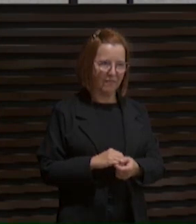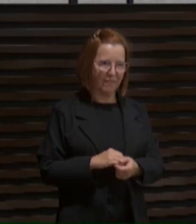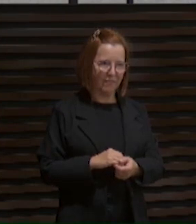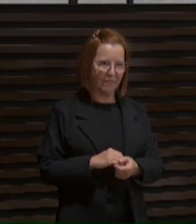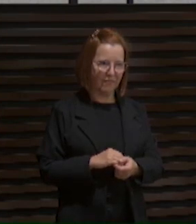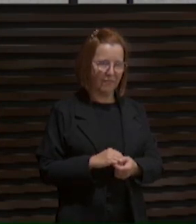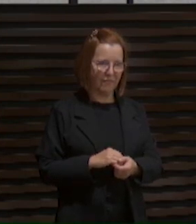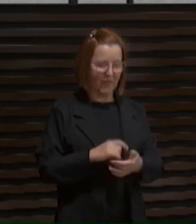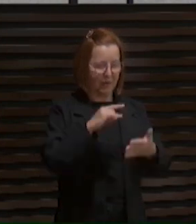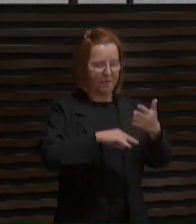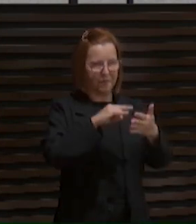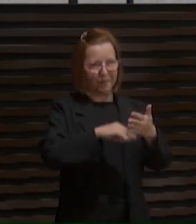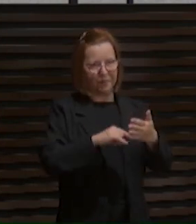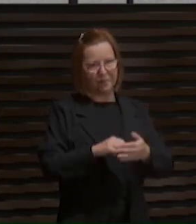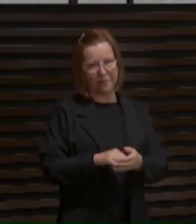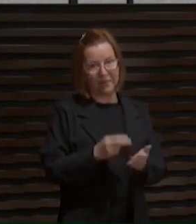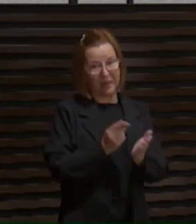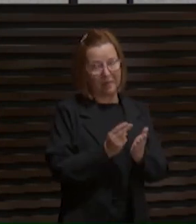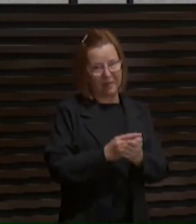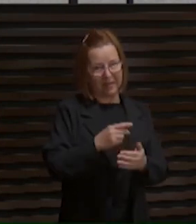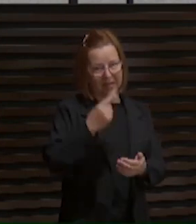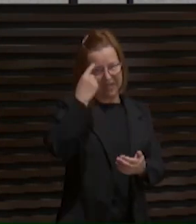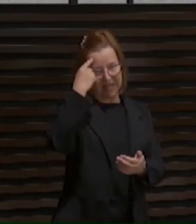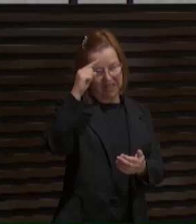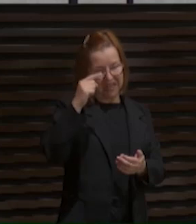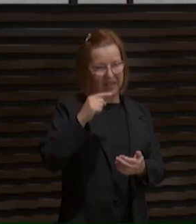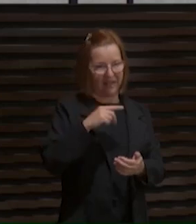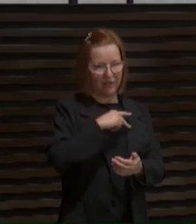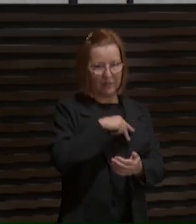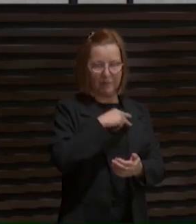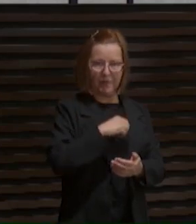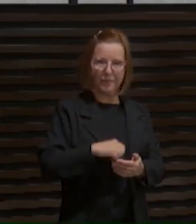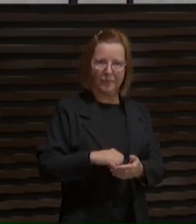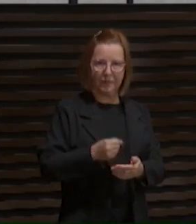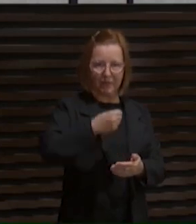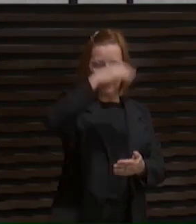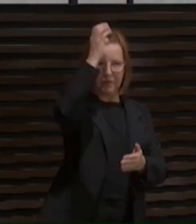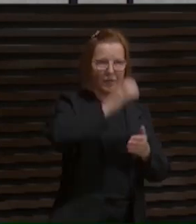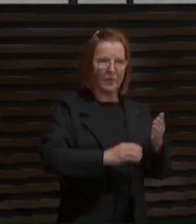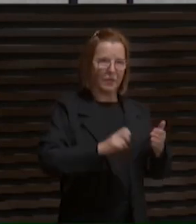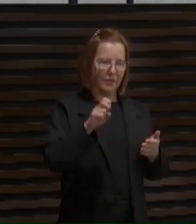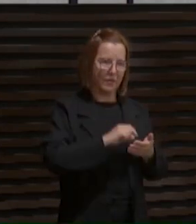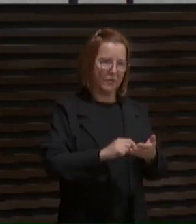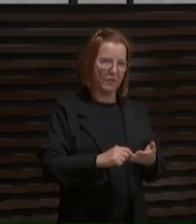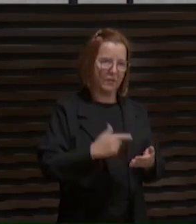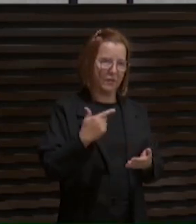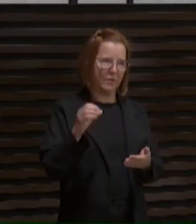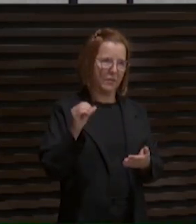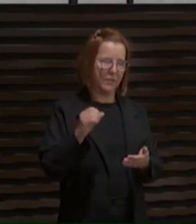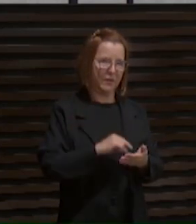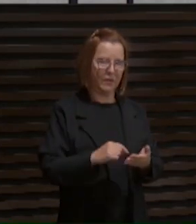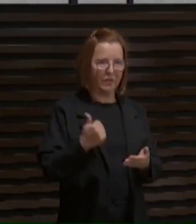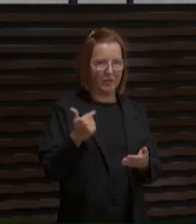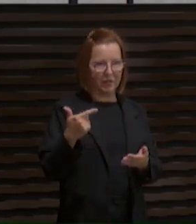Seguindo no boletim. É a mesma ideia que Paulo vem pregando em todo o livro. Vamos ler então Romanos 5, 20 e 21. Mas antes da gente começar a ler,